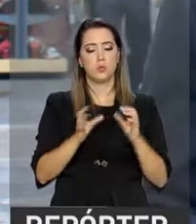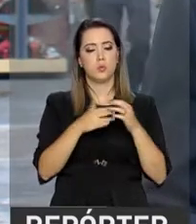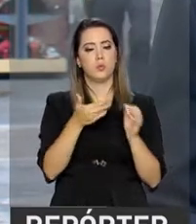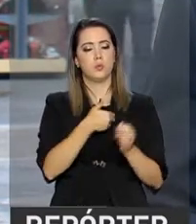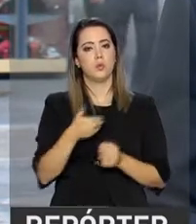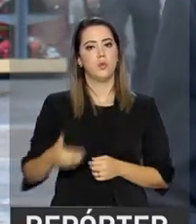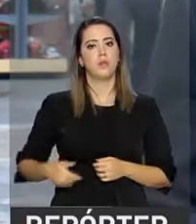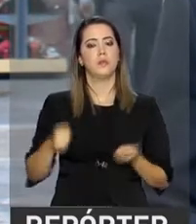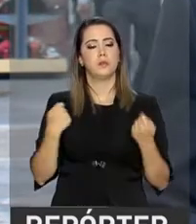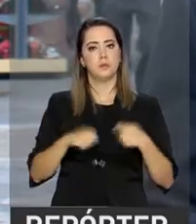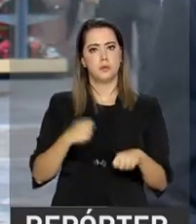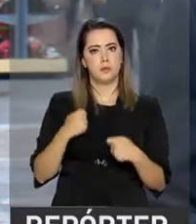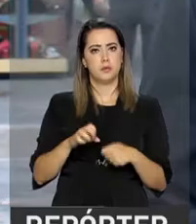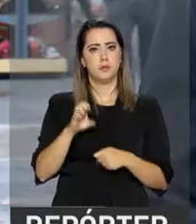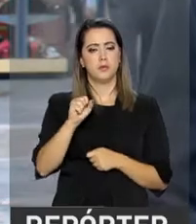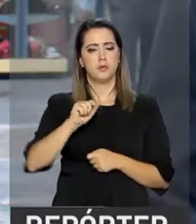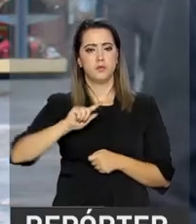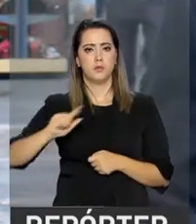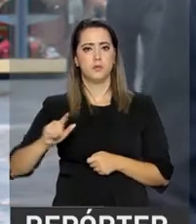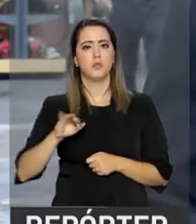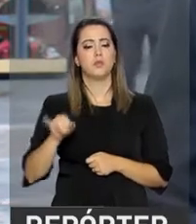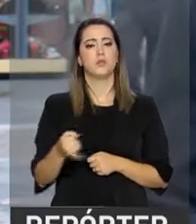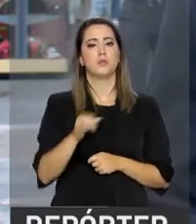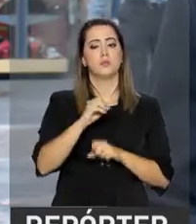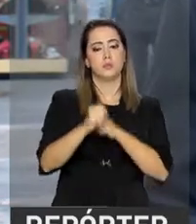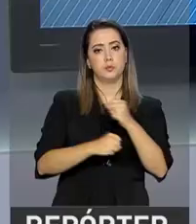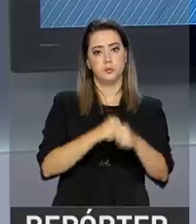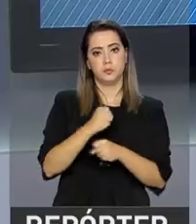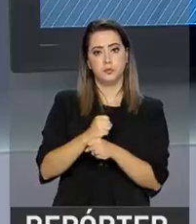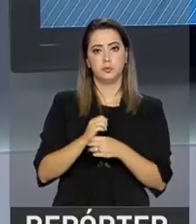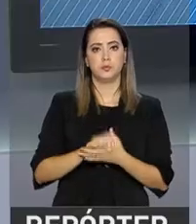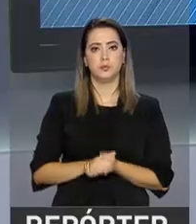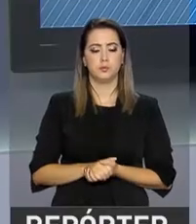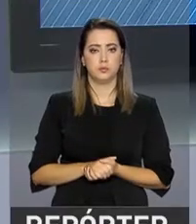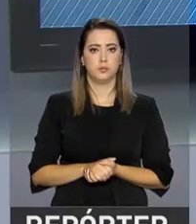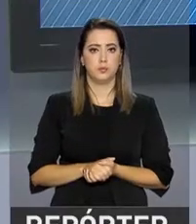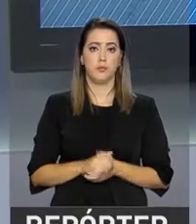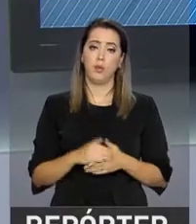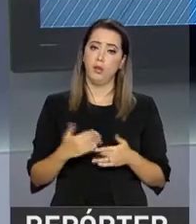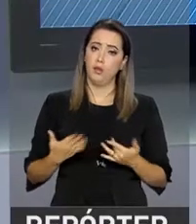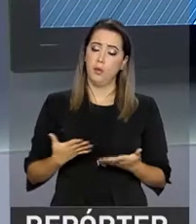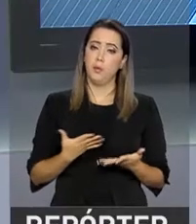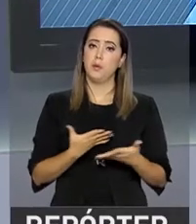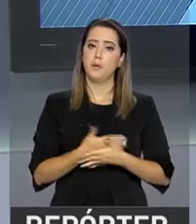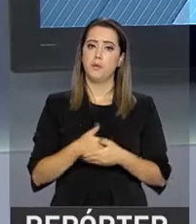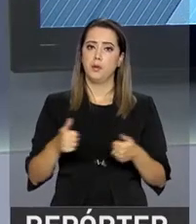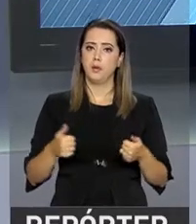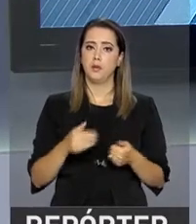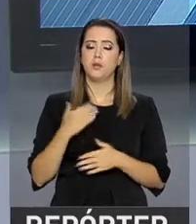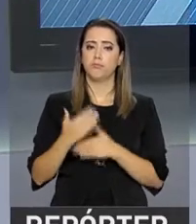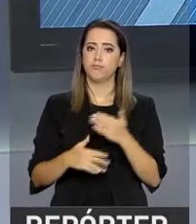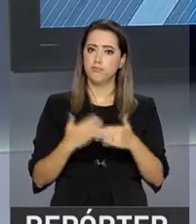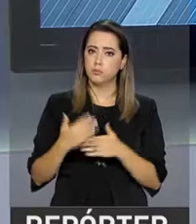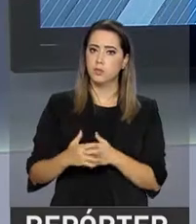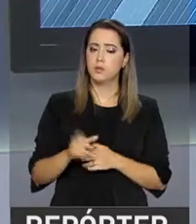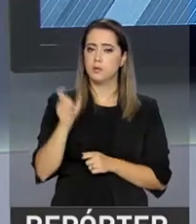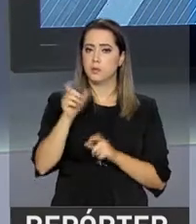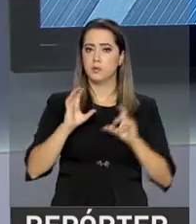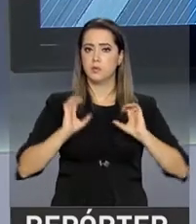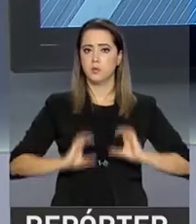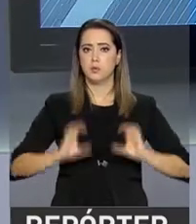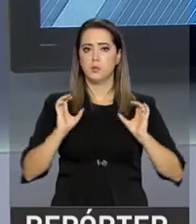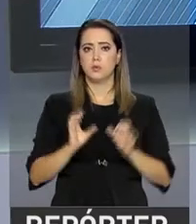terão que usar o e social em janeiro do ano que vem e para aprimorar cada vez mais o atendimento ao cidadão